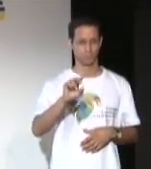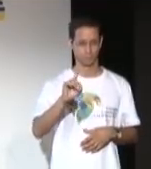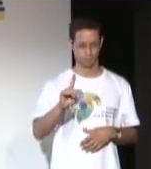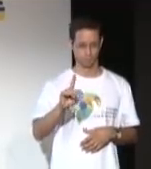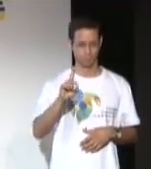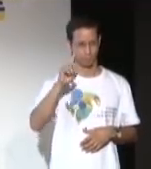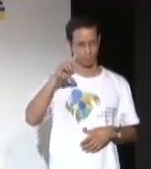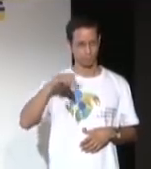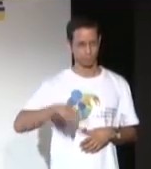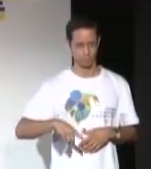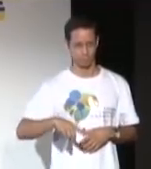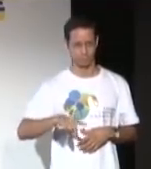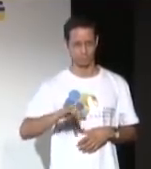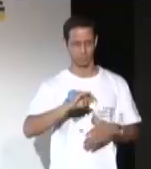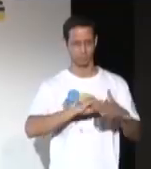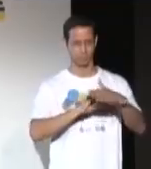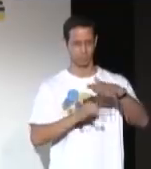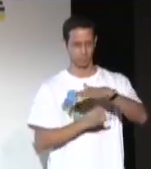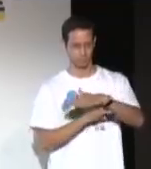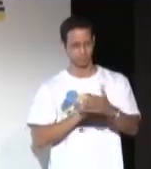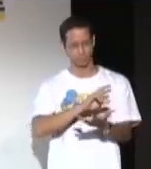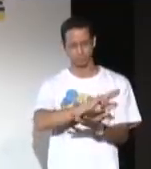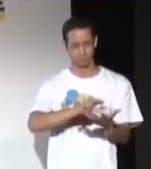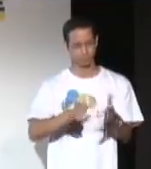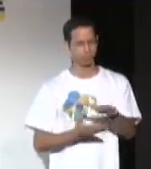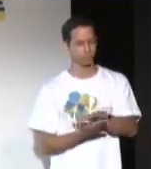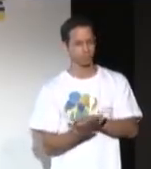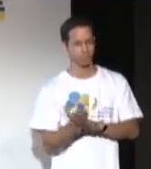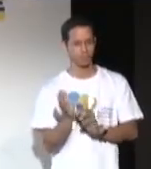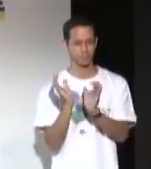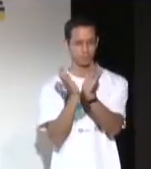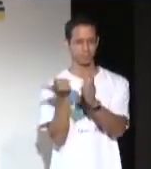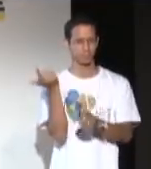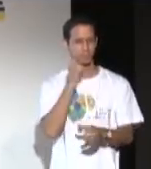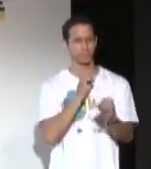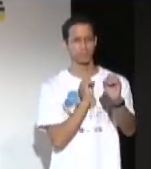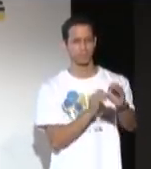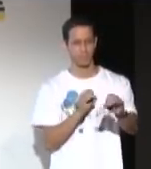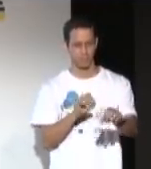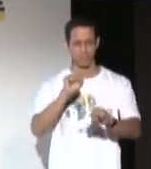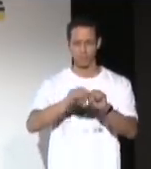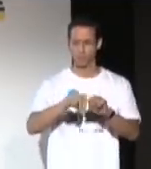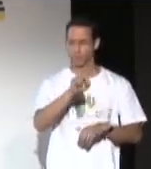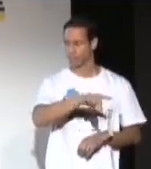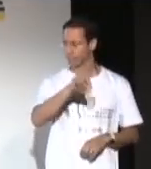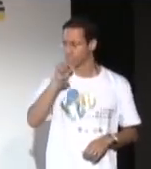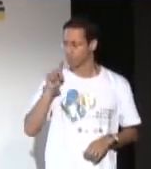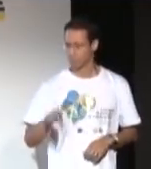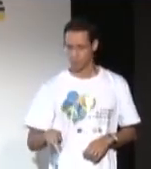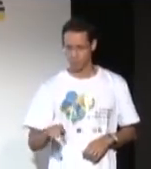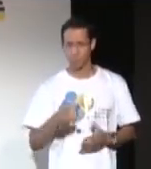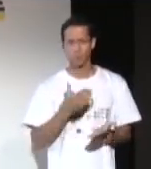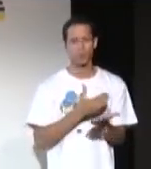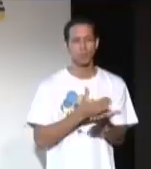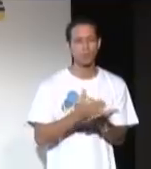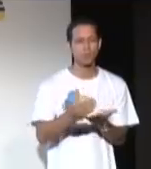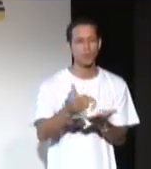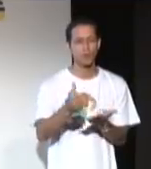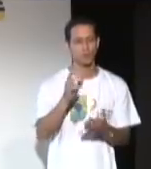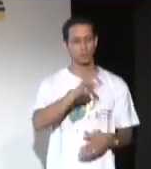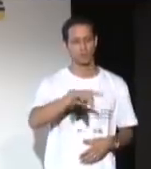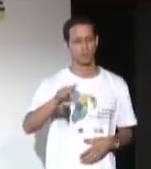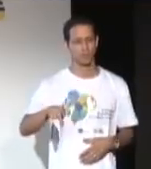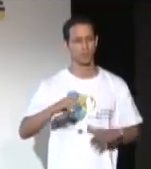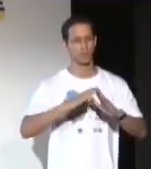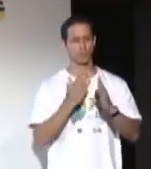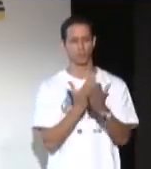Institute, com diversas publicações premiadas sobre o ensino, a formação de professores, e ela começou sua carreira como professora de